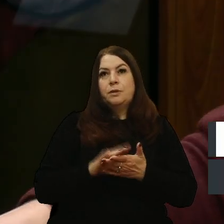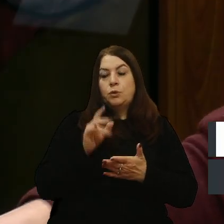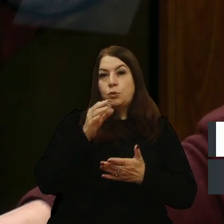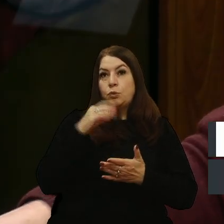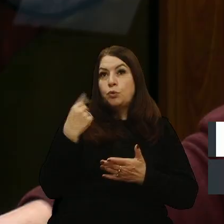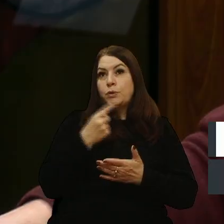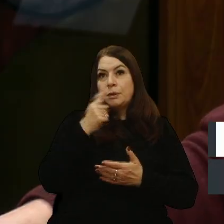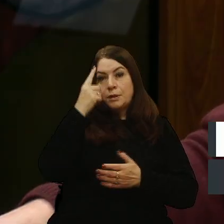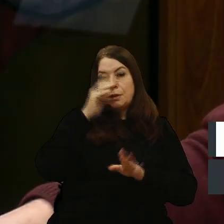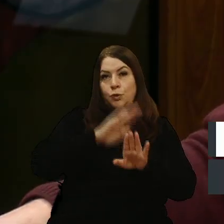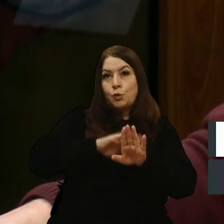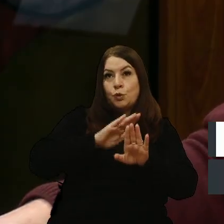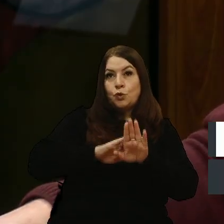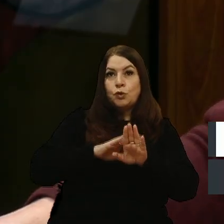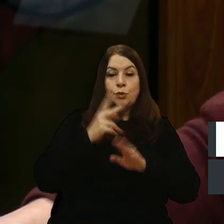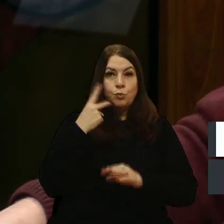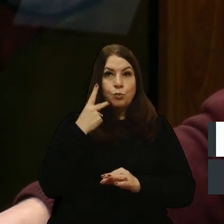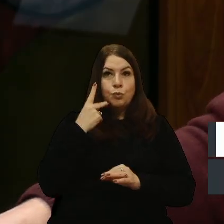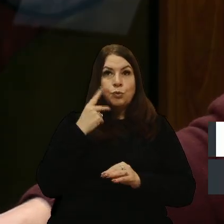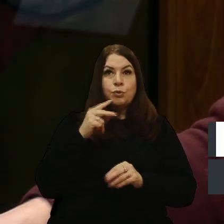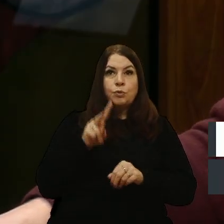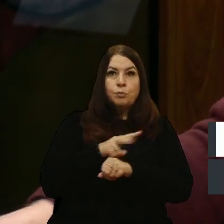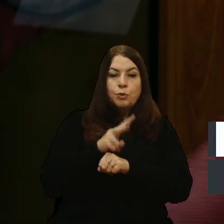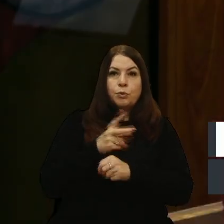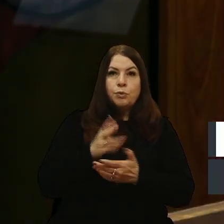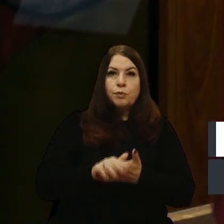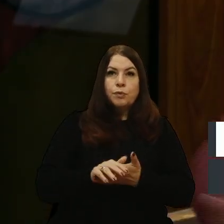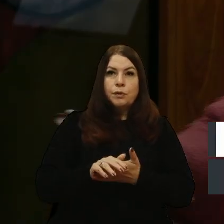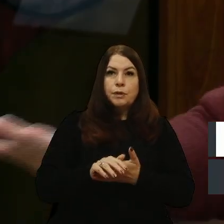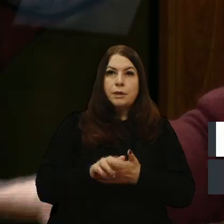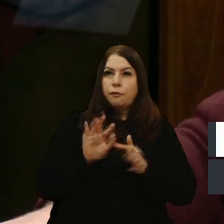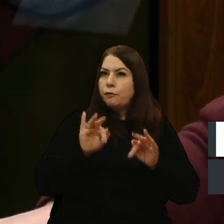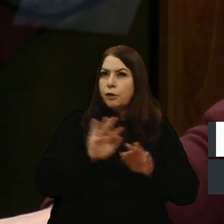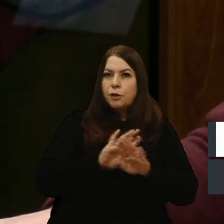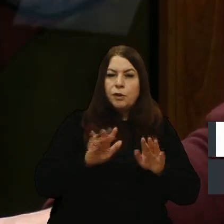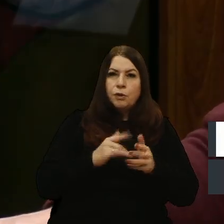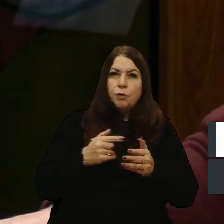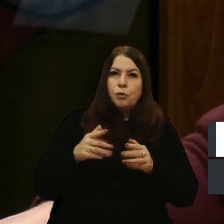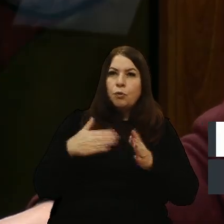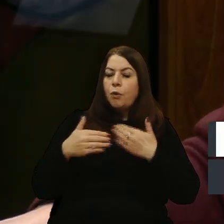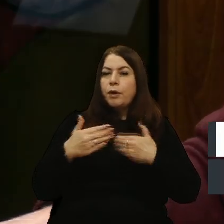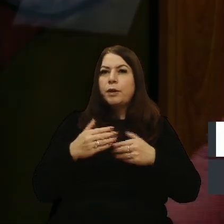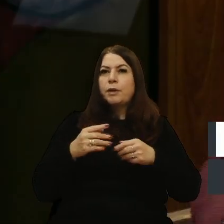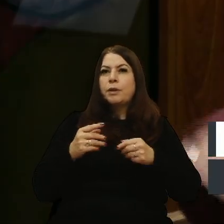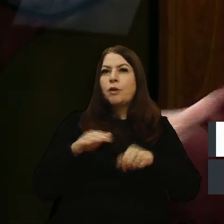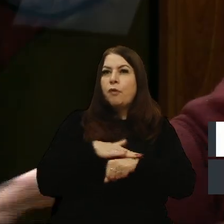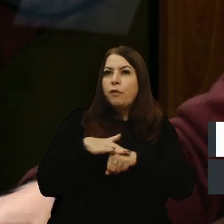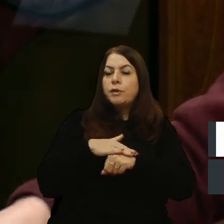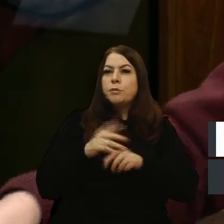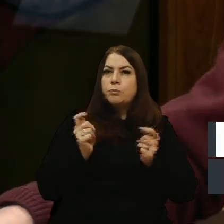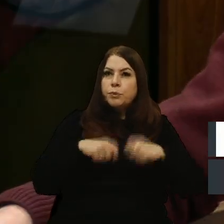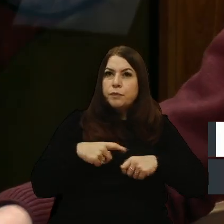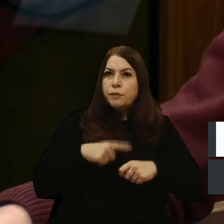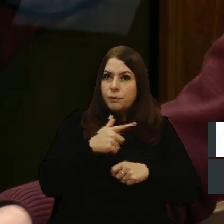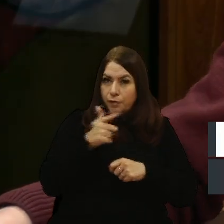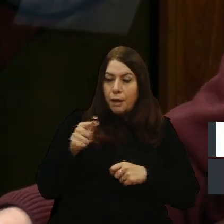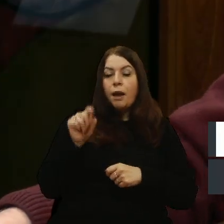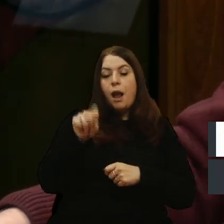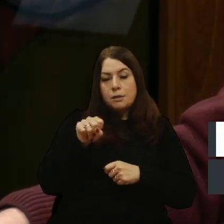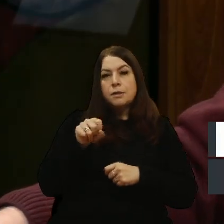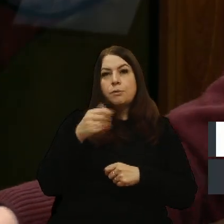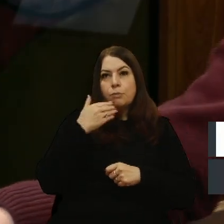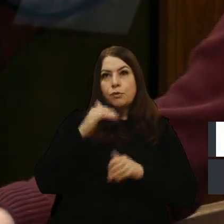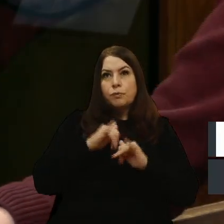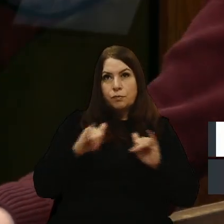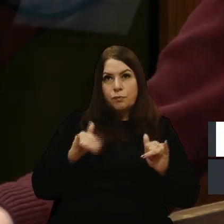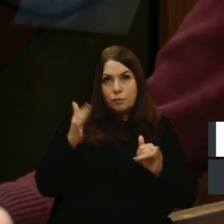nossas ideologias políticas e buscar esgotar todo e qualquer diálogo possível, e assim não tendo, aí sim vem um pedido